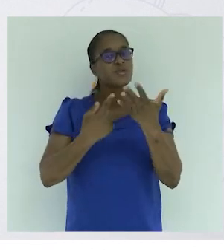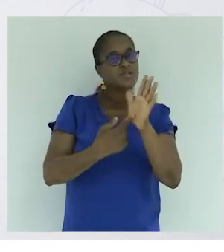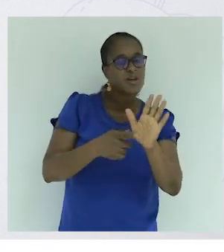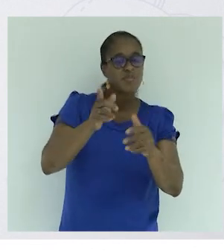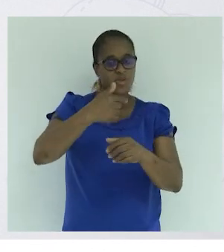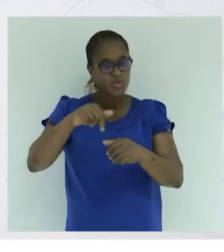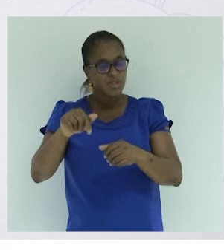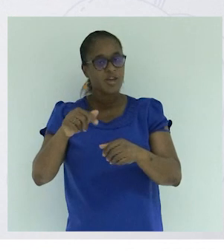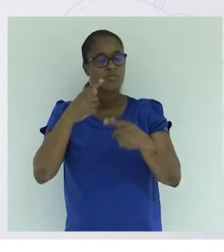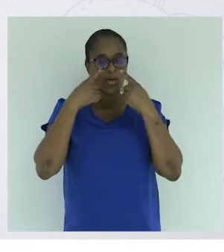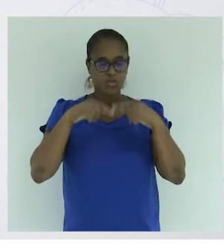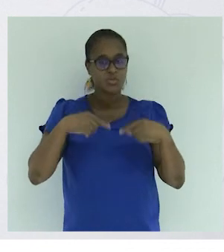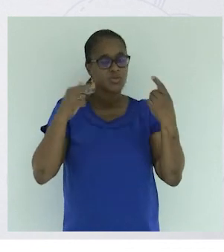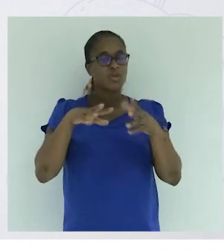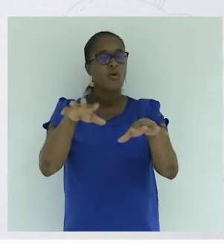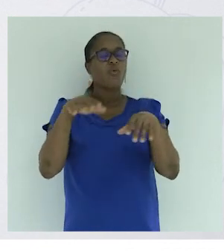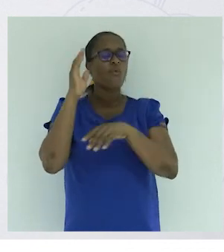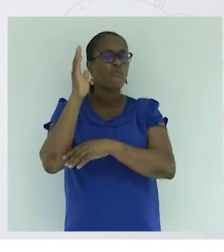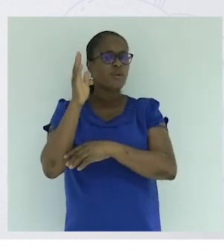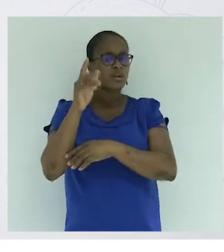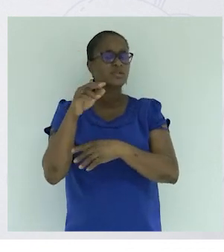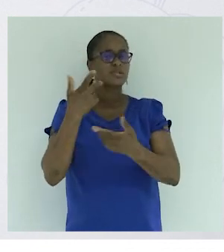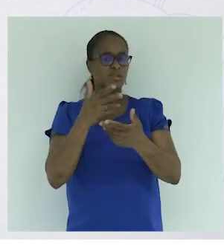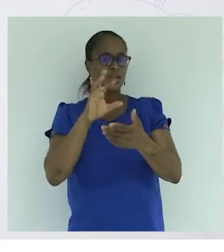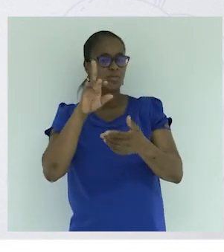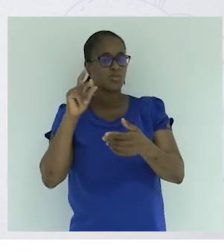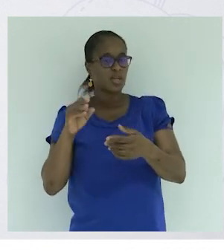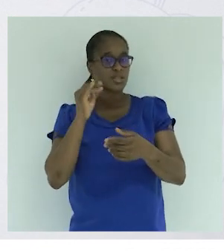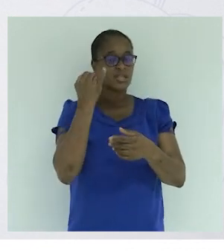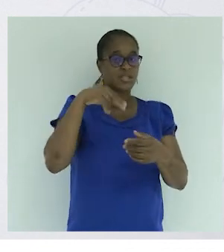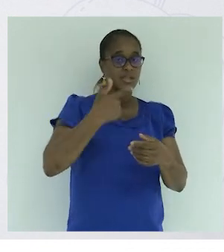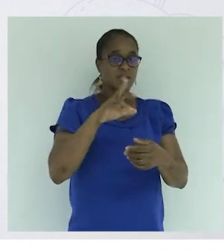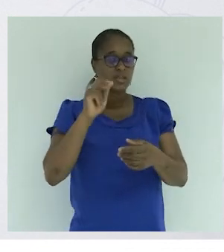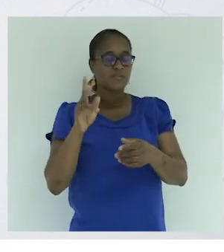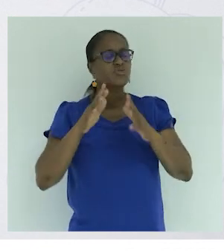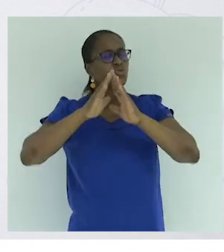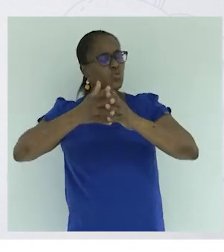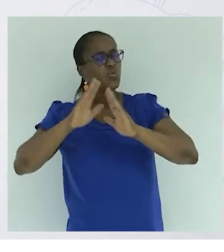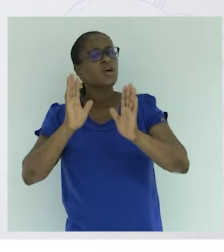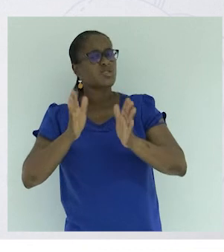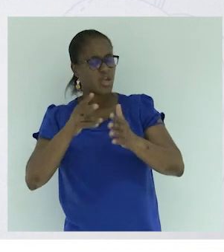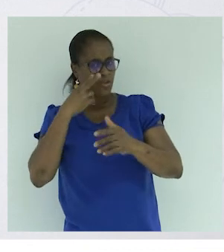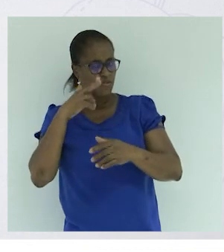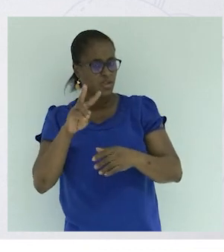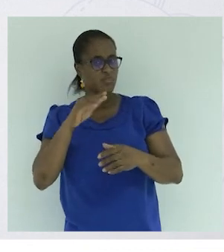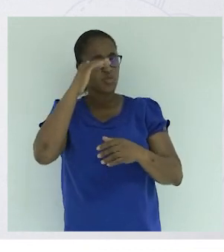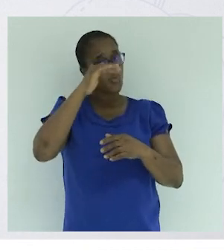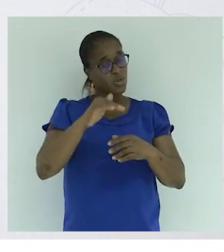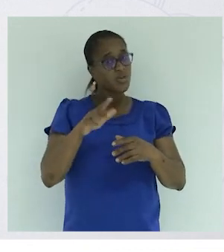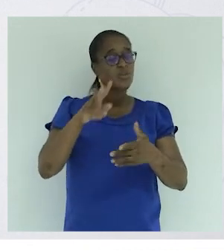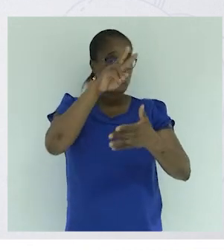nós temos a notícia, a conferência, a reportagem, a entrevista. Na estrutura já vimos que o